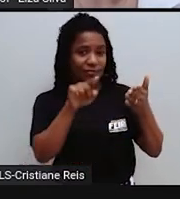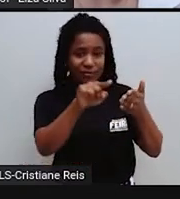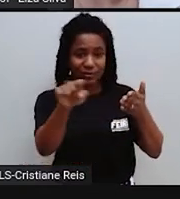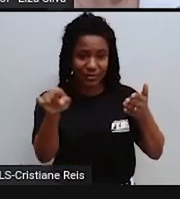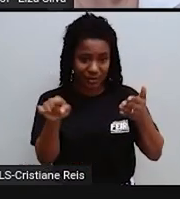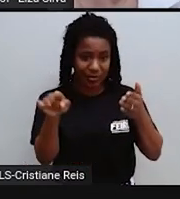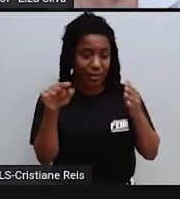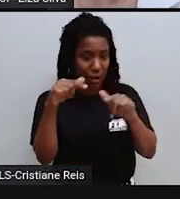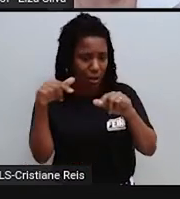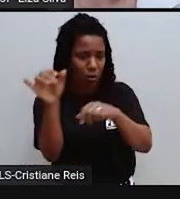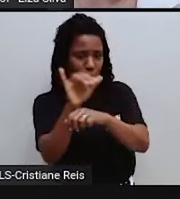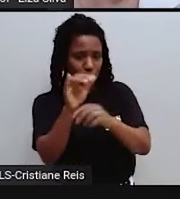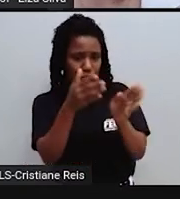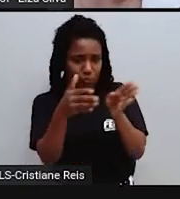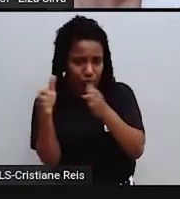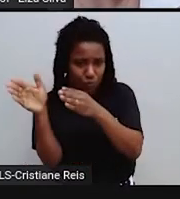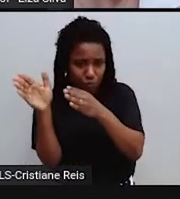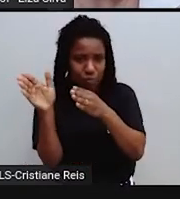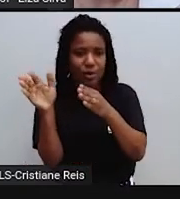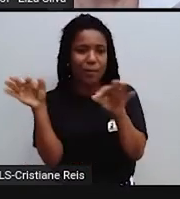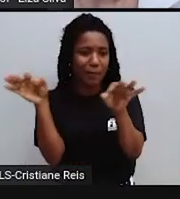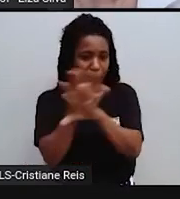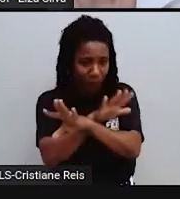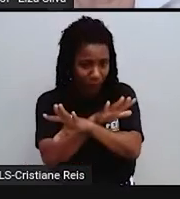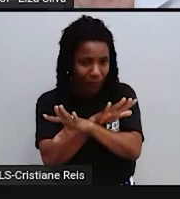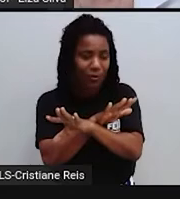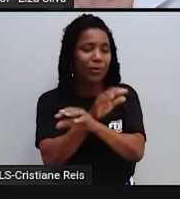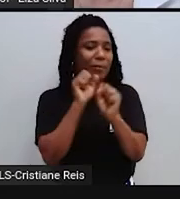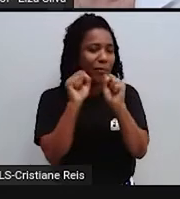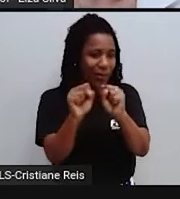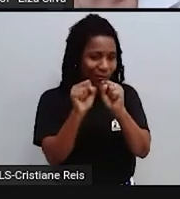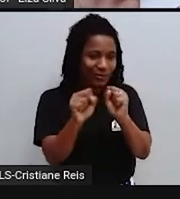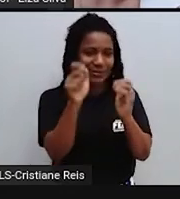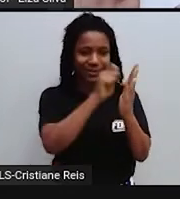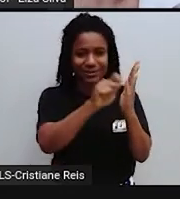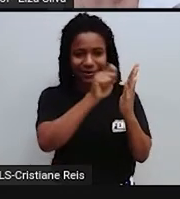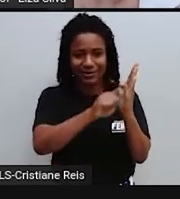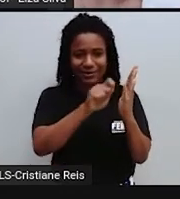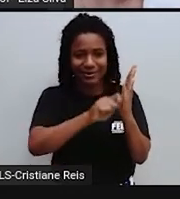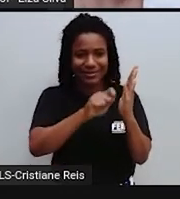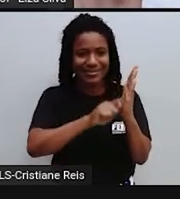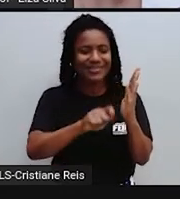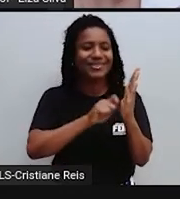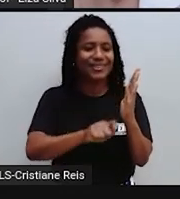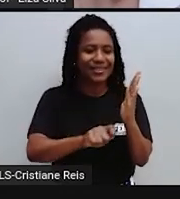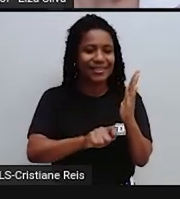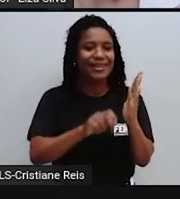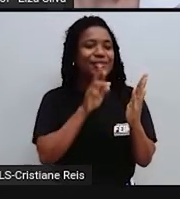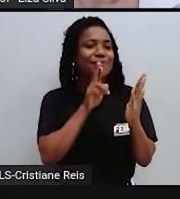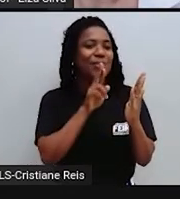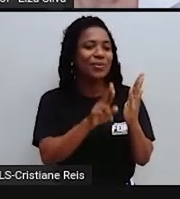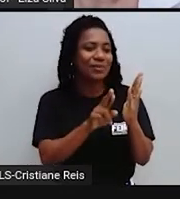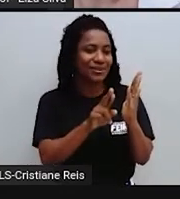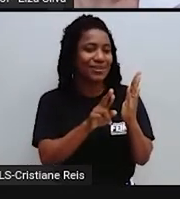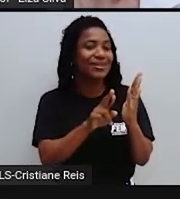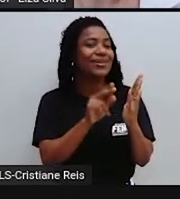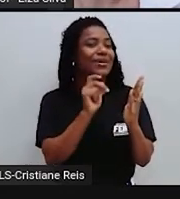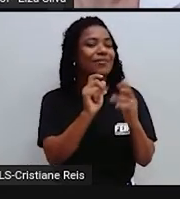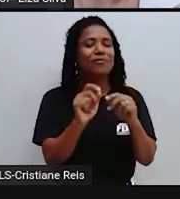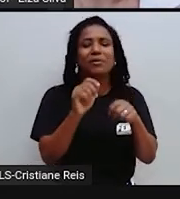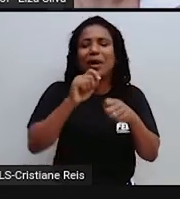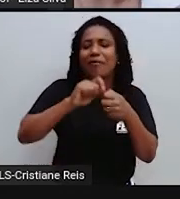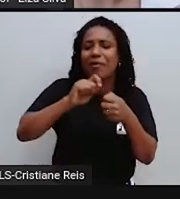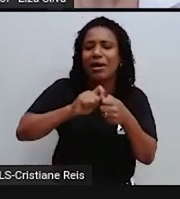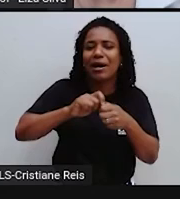esta pergunta que irá direcionar a nossa aula. What are you doing now? O que é que você está fazendo agora? E você já